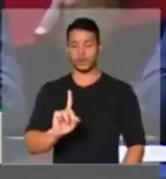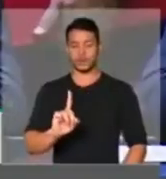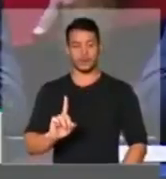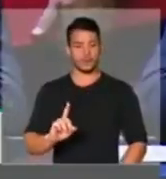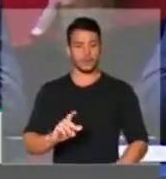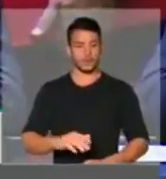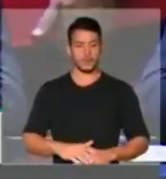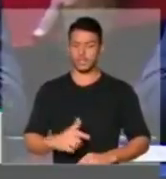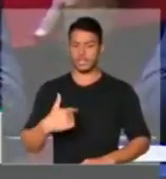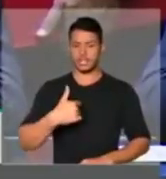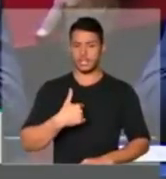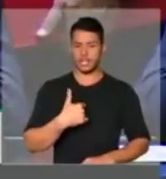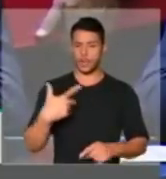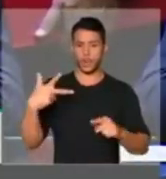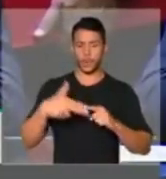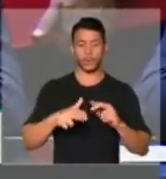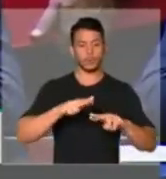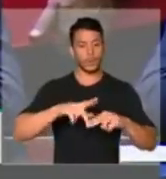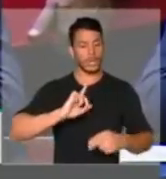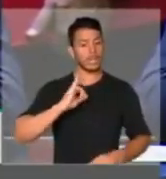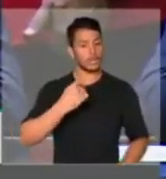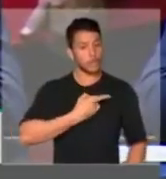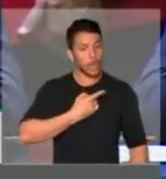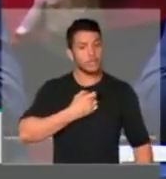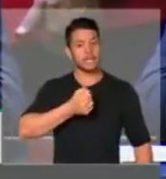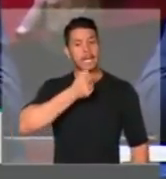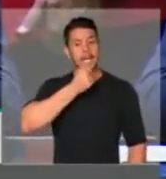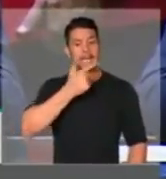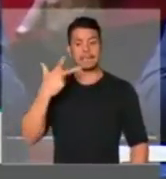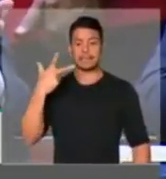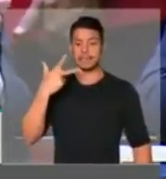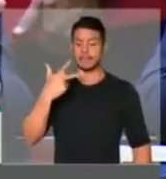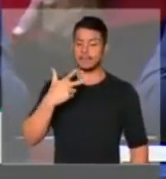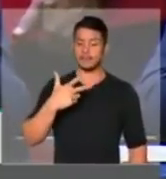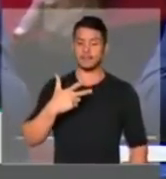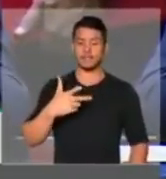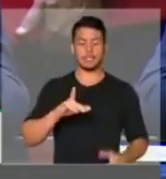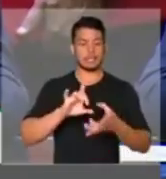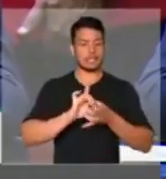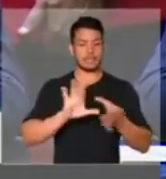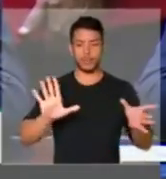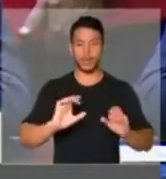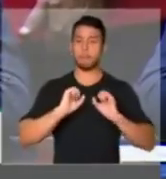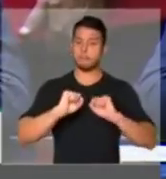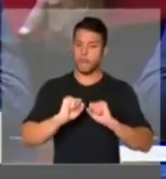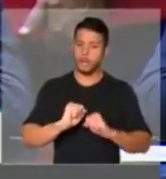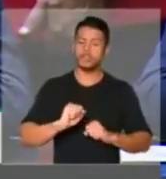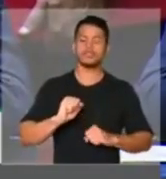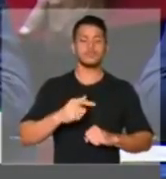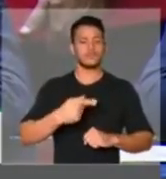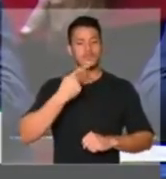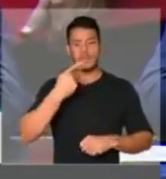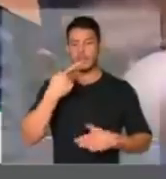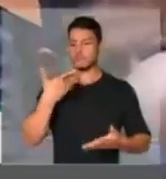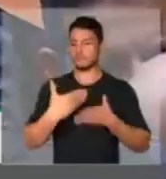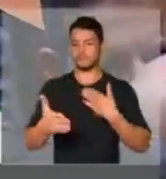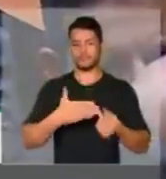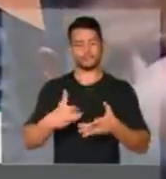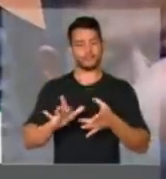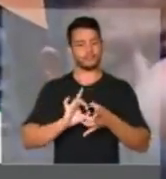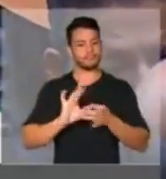porque graças a Deus vivemos numa democracia. Senhor presidente. Cada um fale o que entender por bem falar, deputado. Senhor presidente.